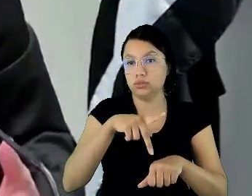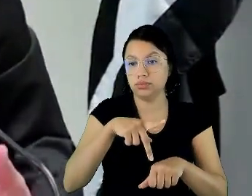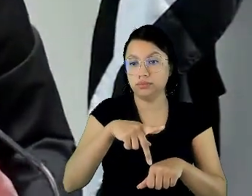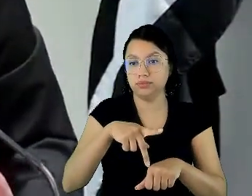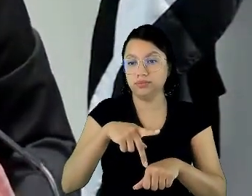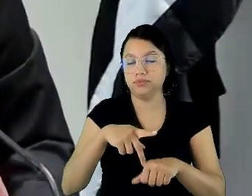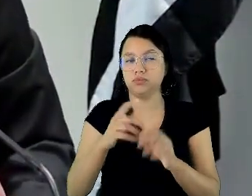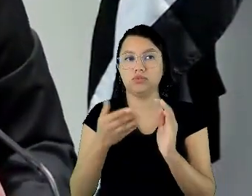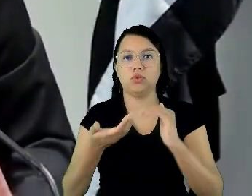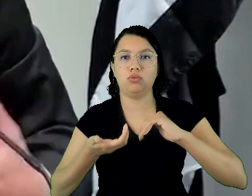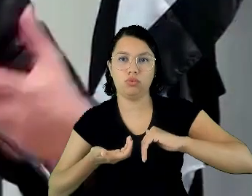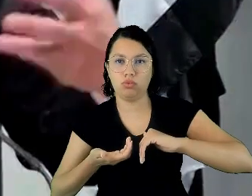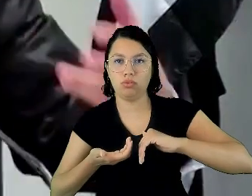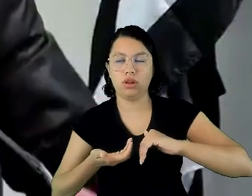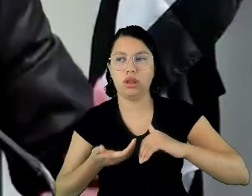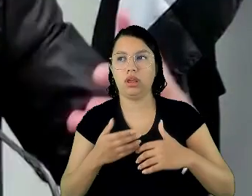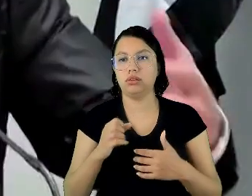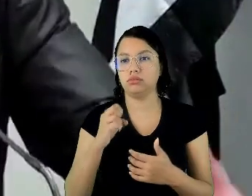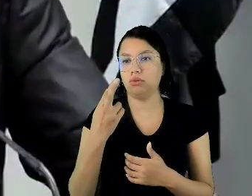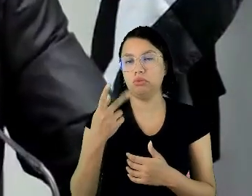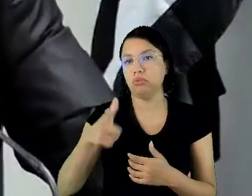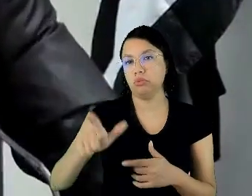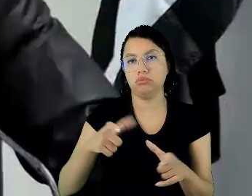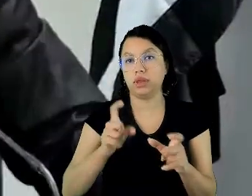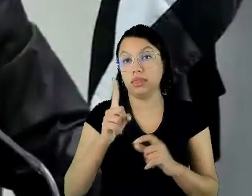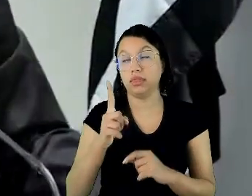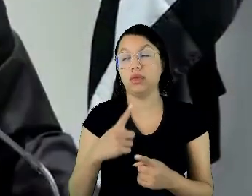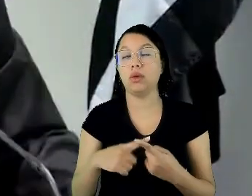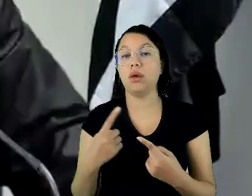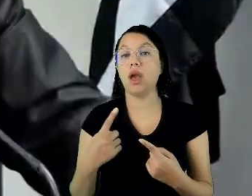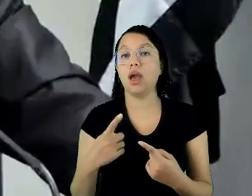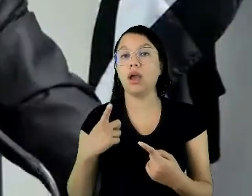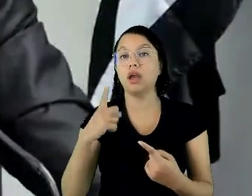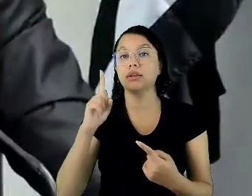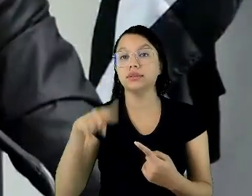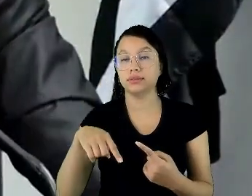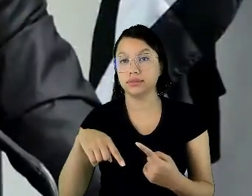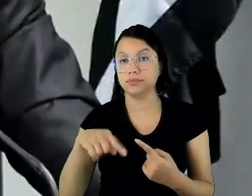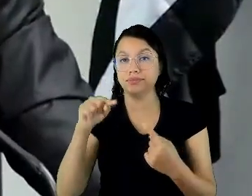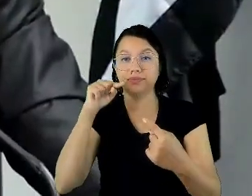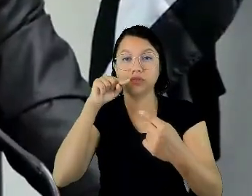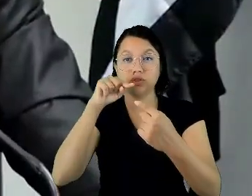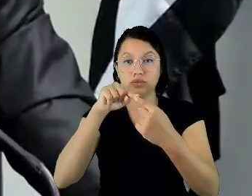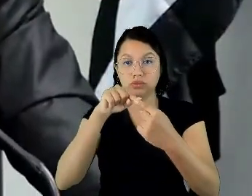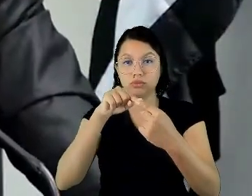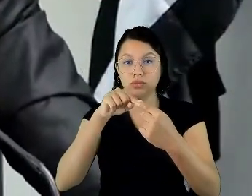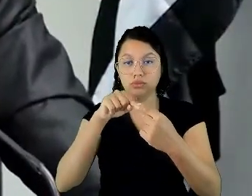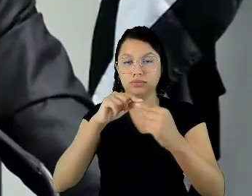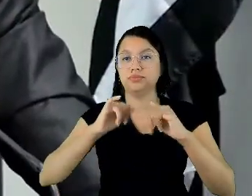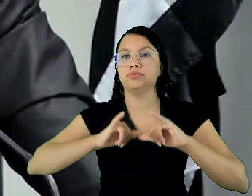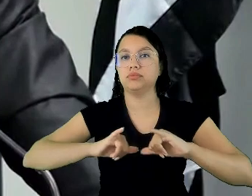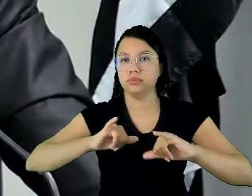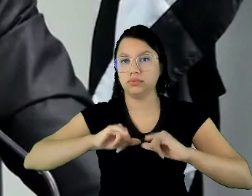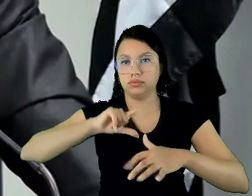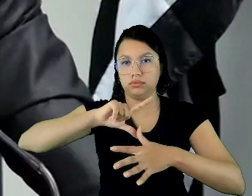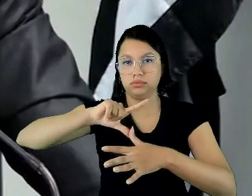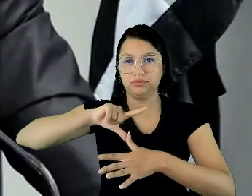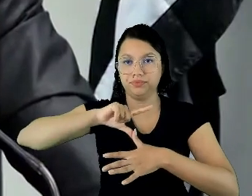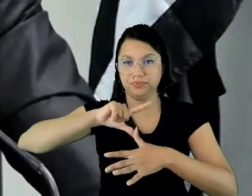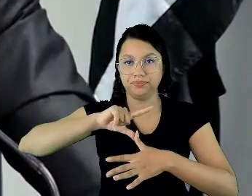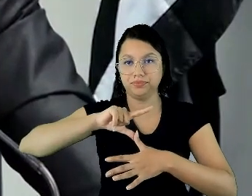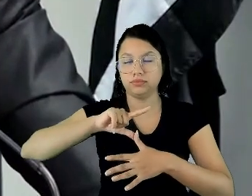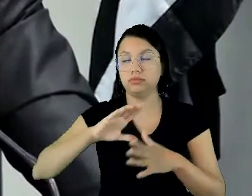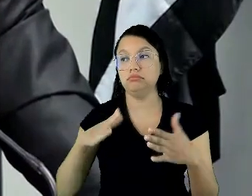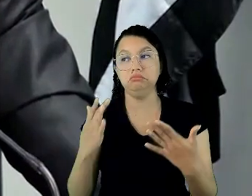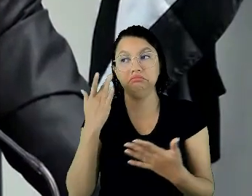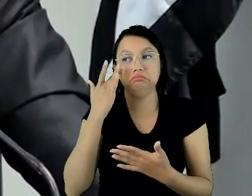em outro lugar, mas para ser especificamente do Mercosul. Então, a gente não sabe quem que vai chegar lá.